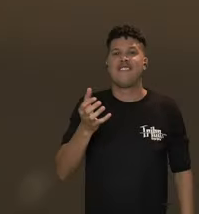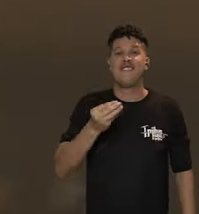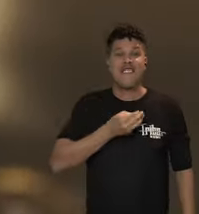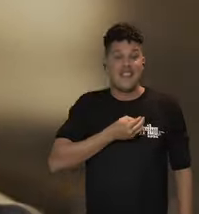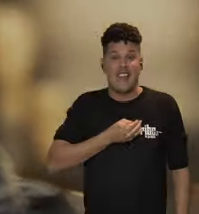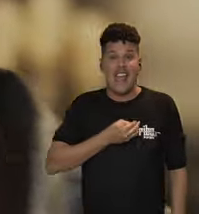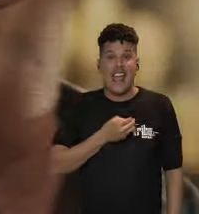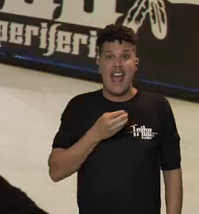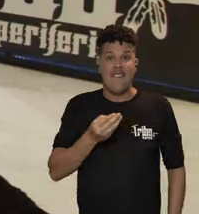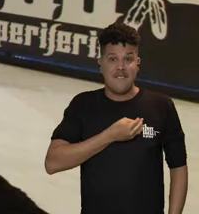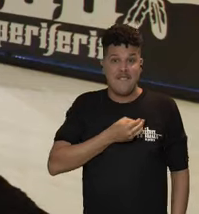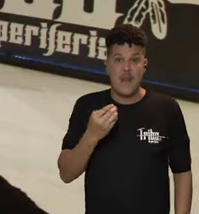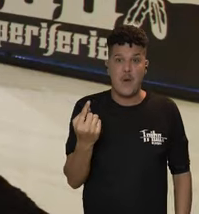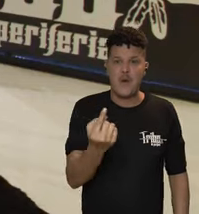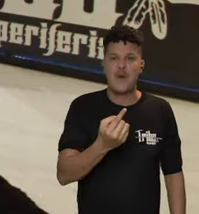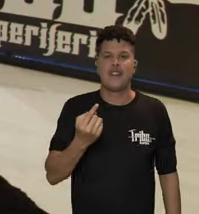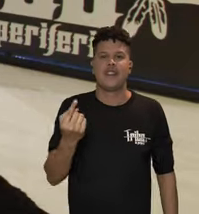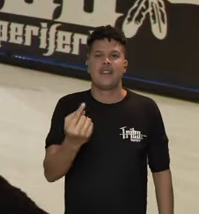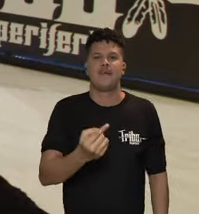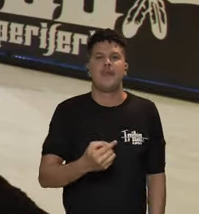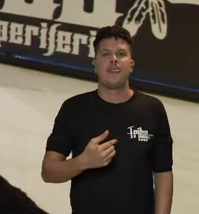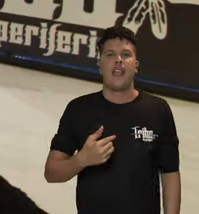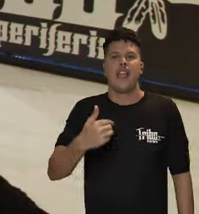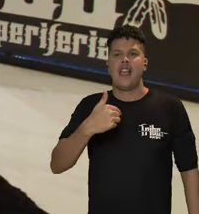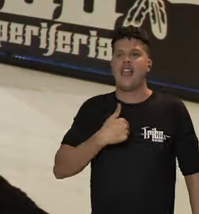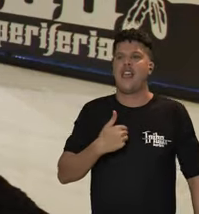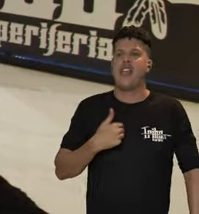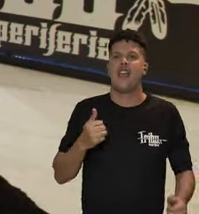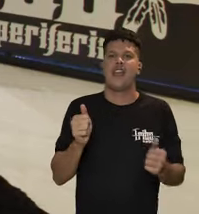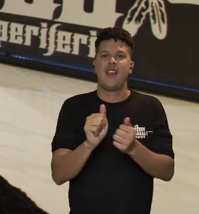é única. É única. Eu vi meu